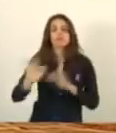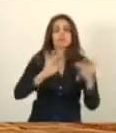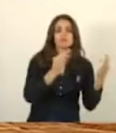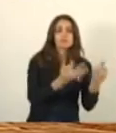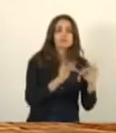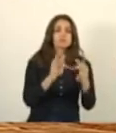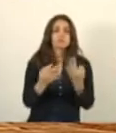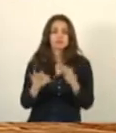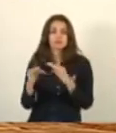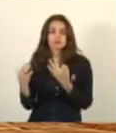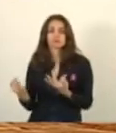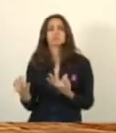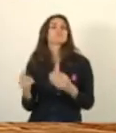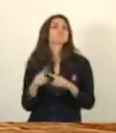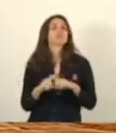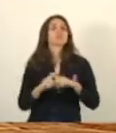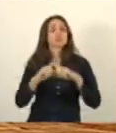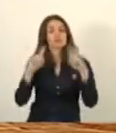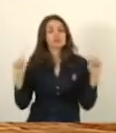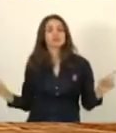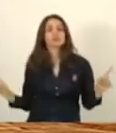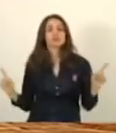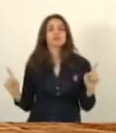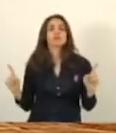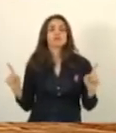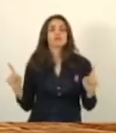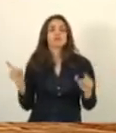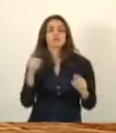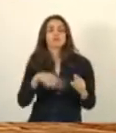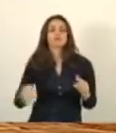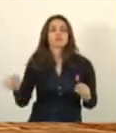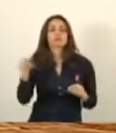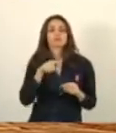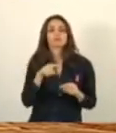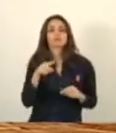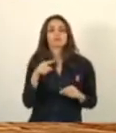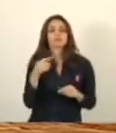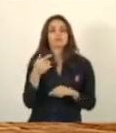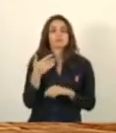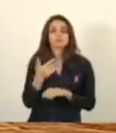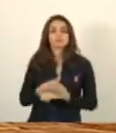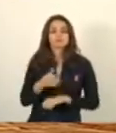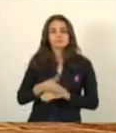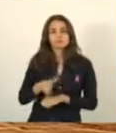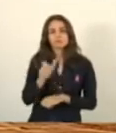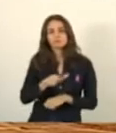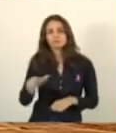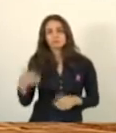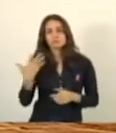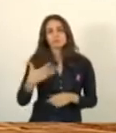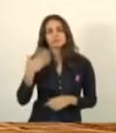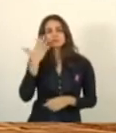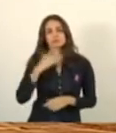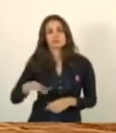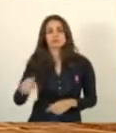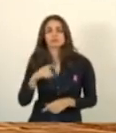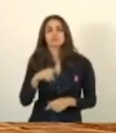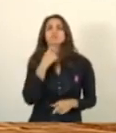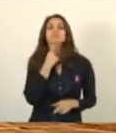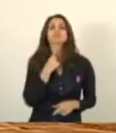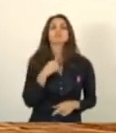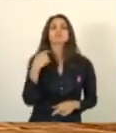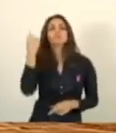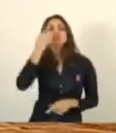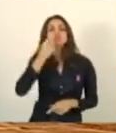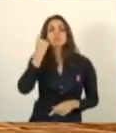família, nós vamos ter mais berço. Isso sim é o desejo de cada um de nós, os nossos